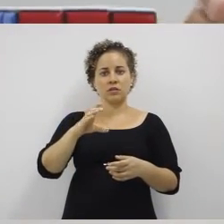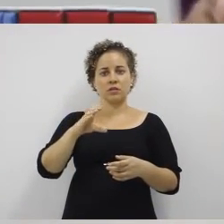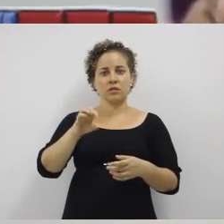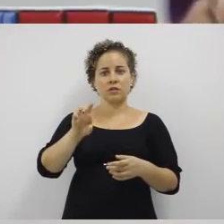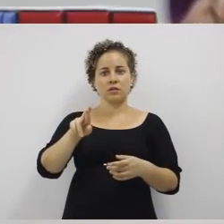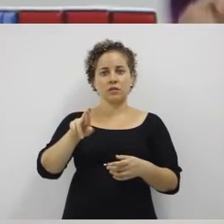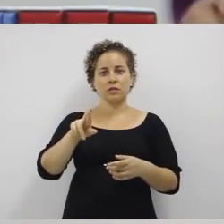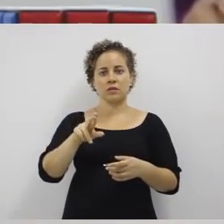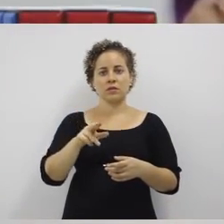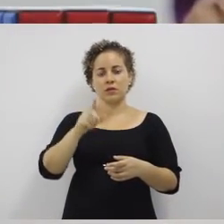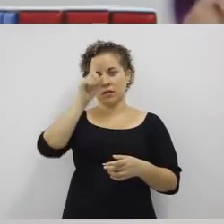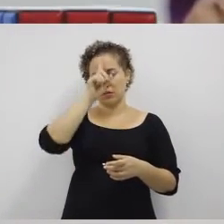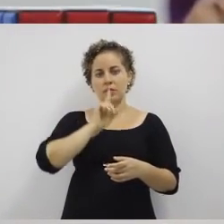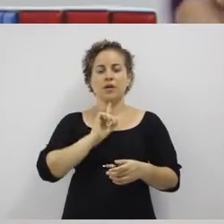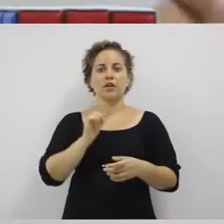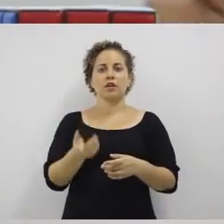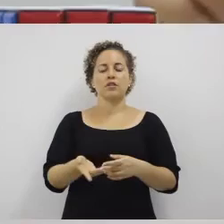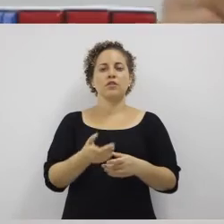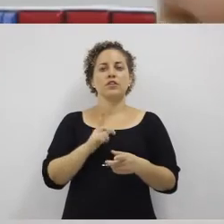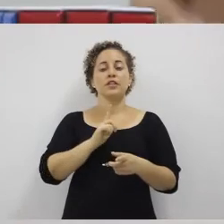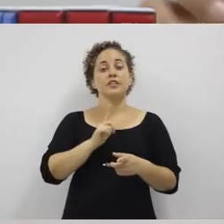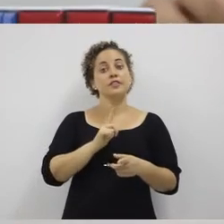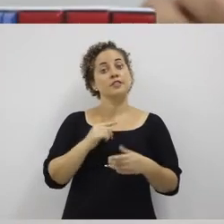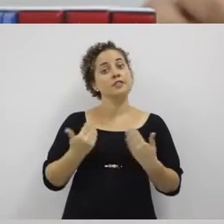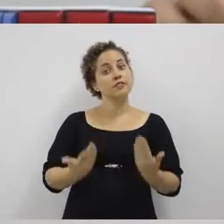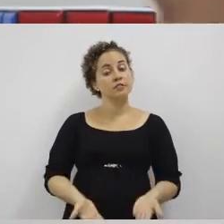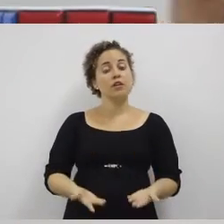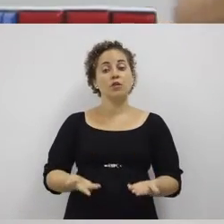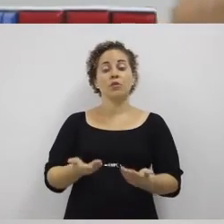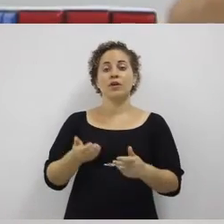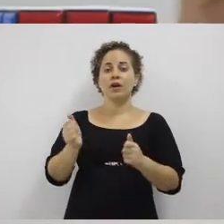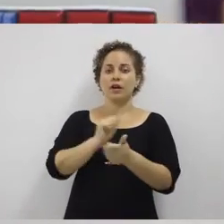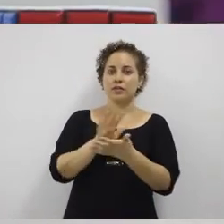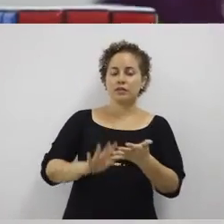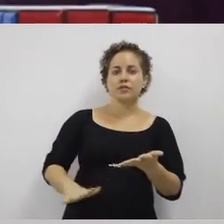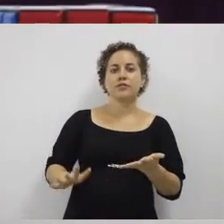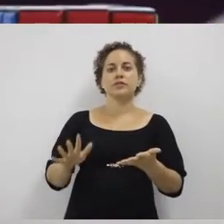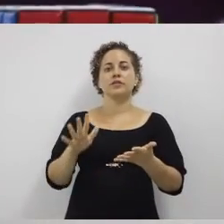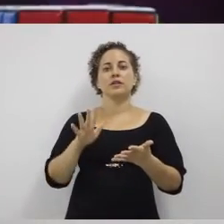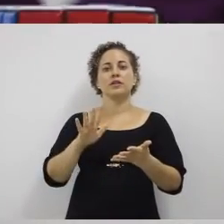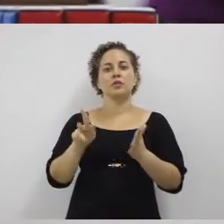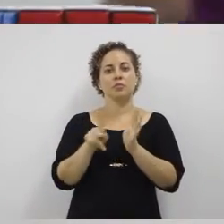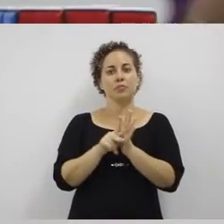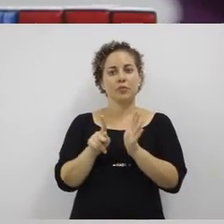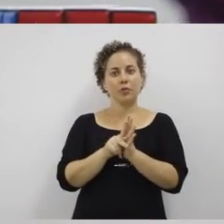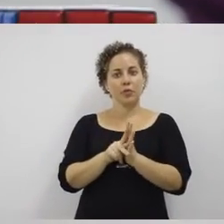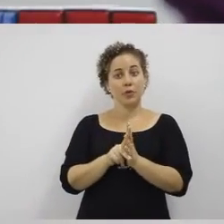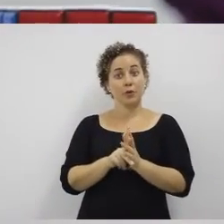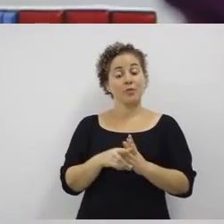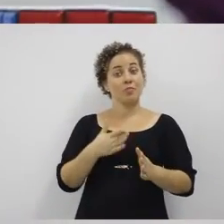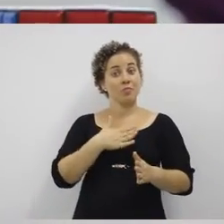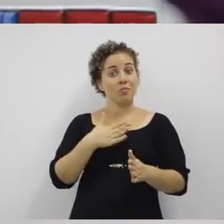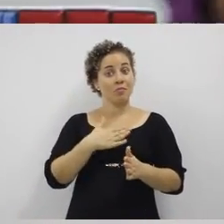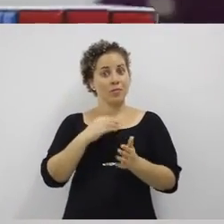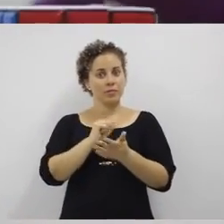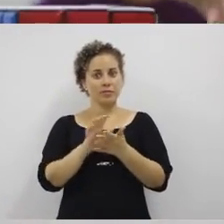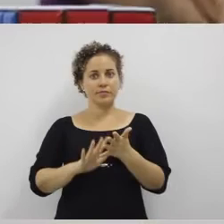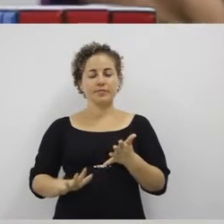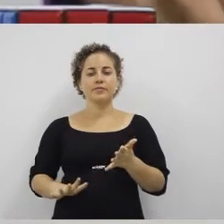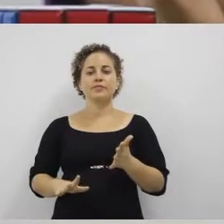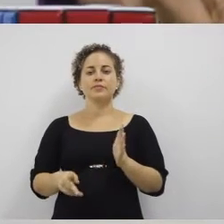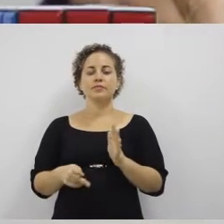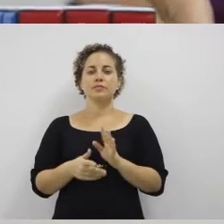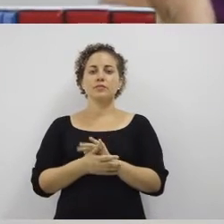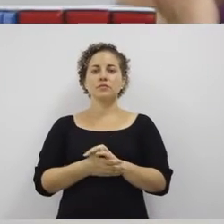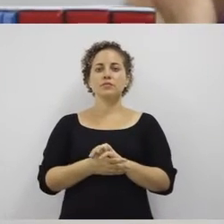Digamos que essas três atividades são as atividades que fazem parte do meu rol de atividades. A minha cadeia